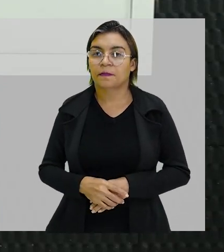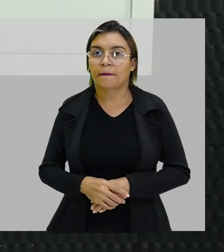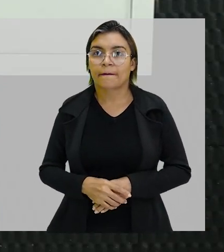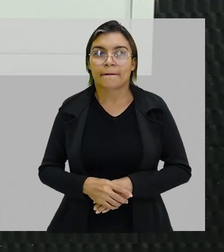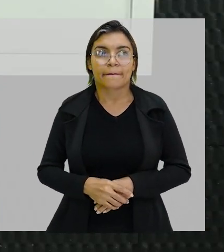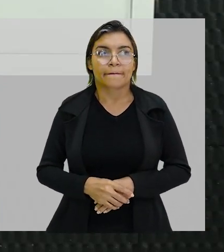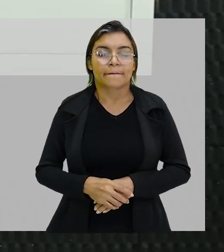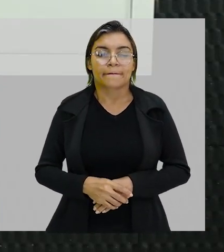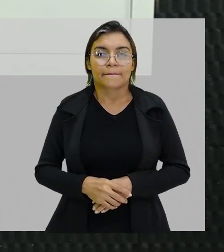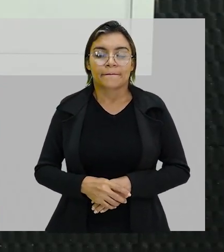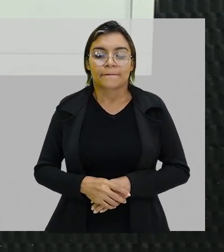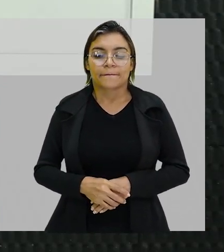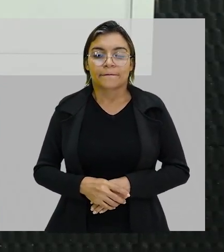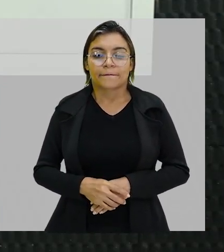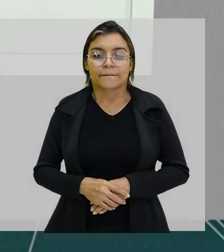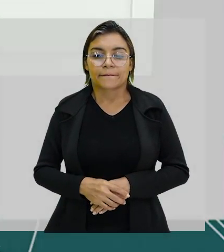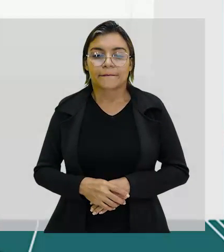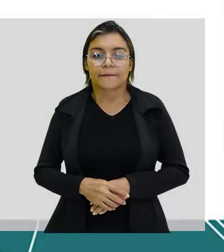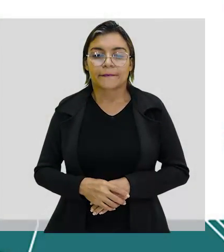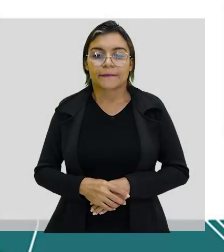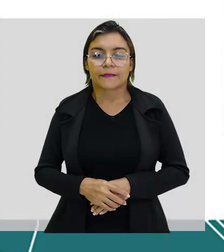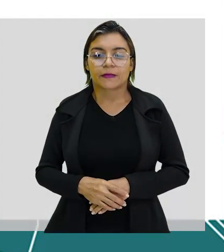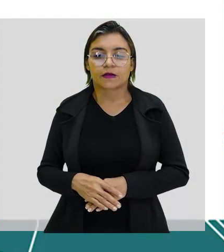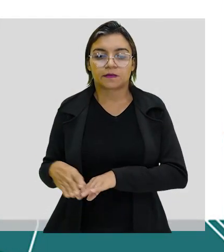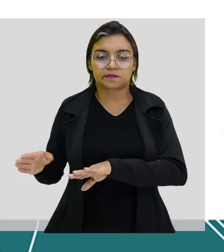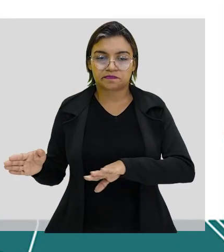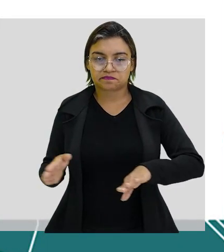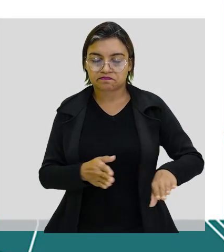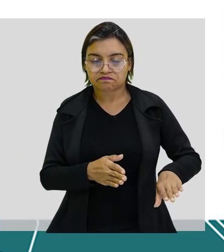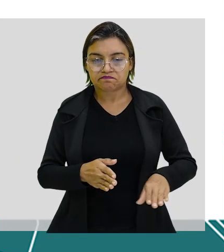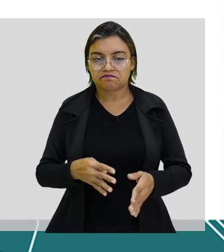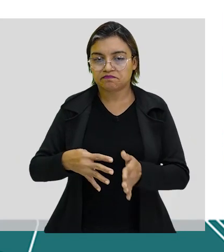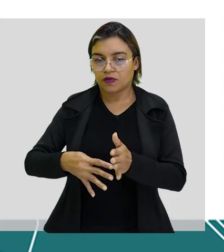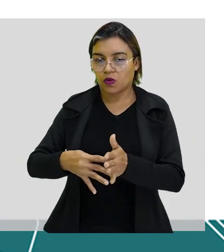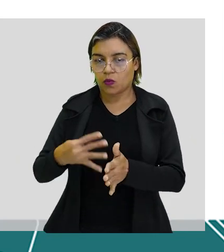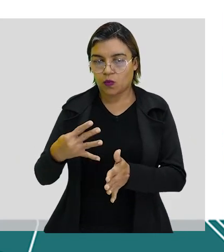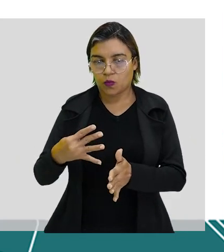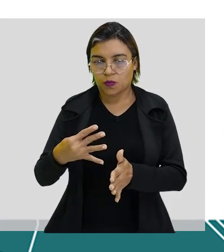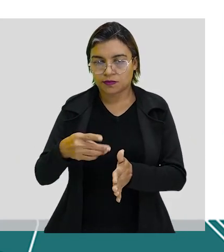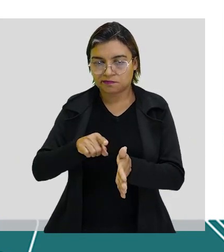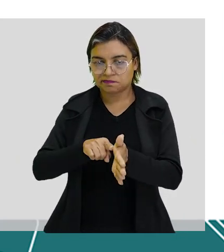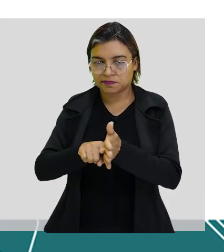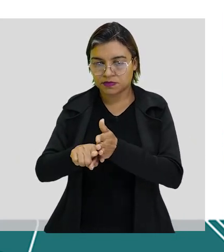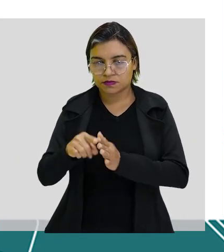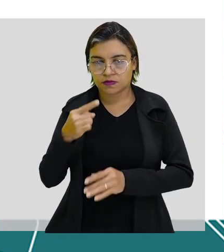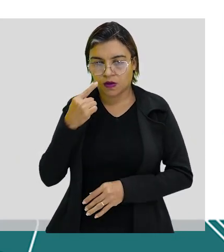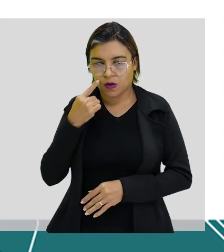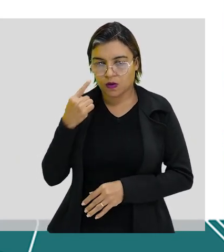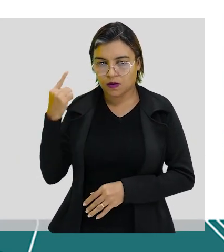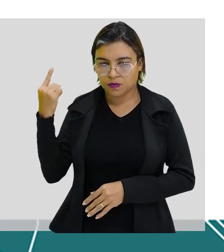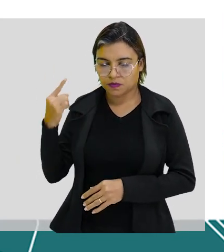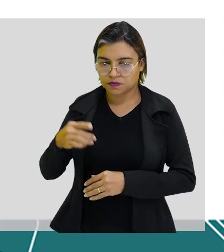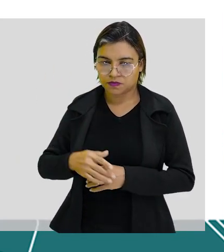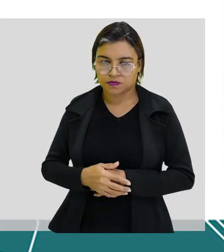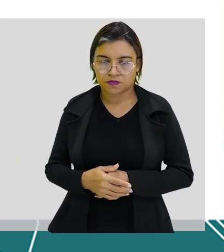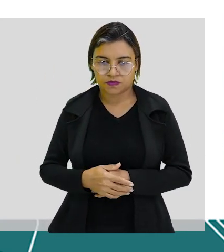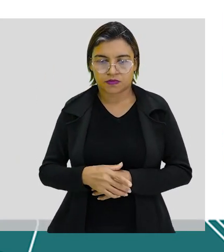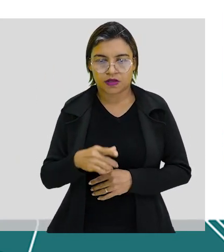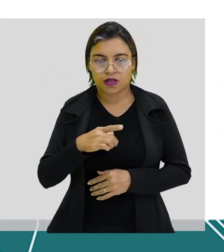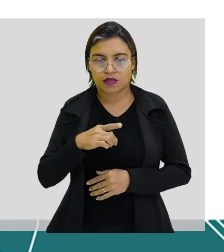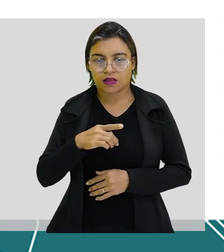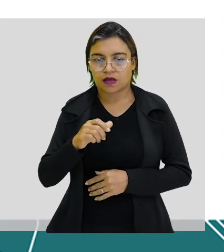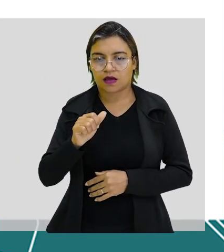No caso da questão 4, diz o seguinte, ó. Um arame retilíneo de 5 centímetros